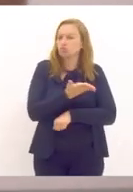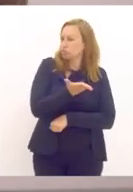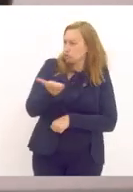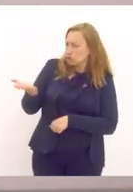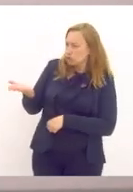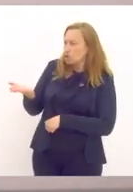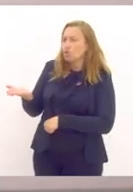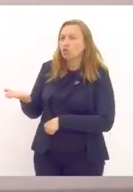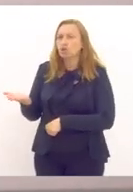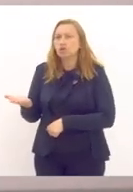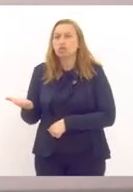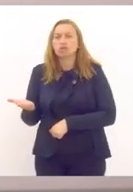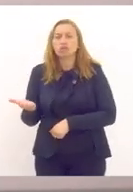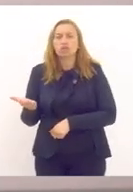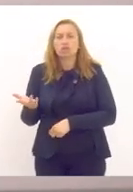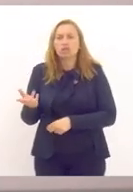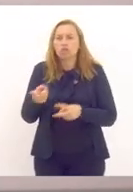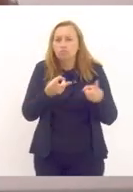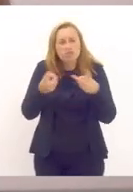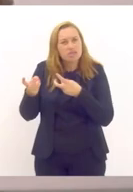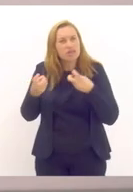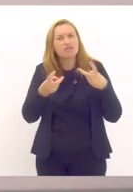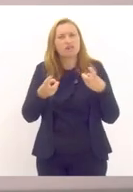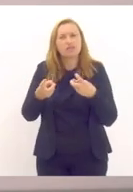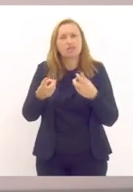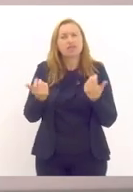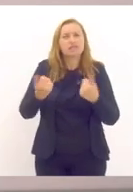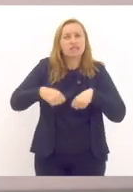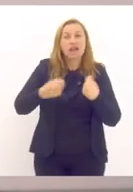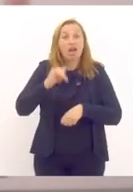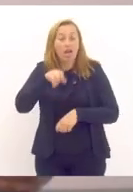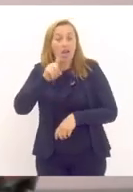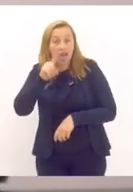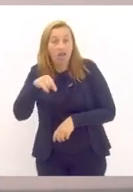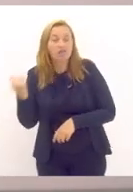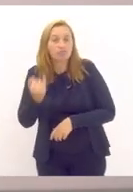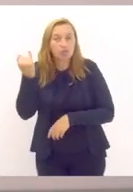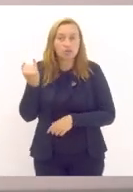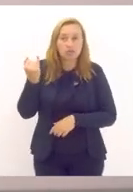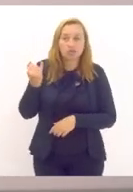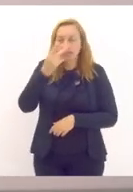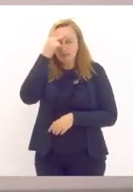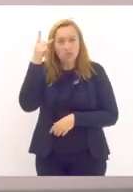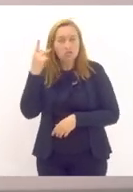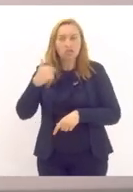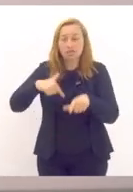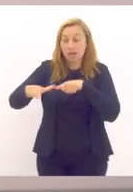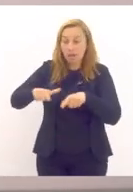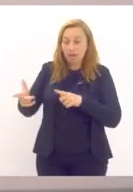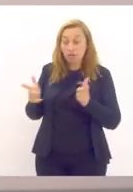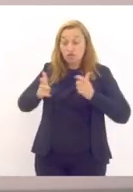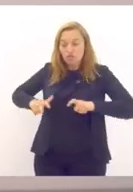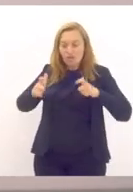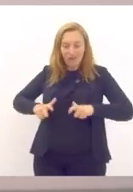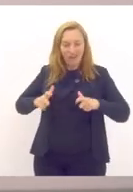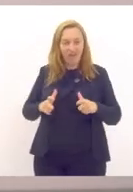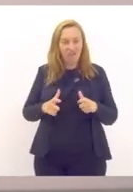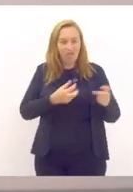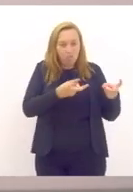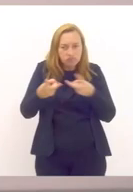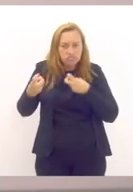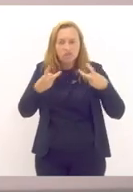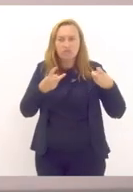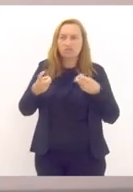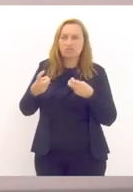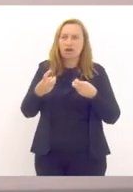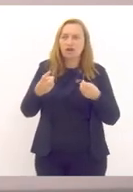e ouvindo as demandas. Muitas vezes é muito interessante que o servidor da carreira e a fazenda e o planejamento são dois órgãos do Estado que